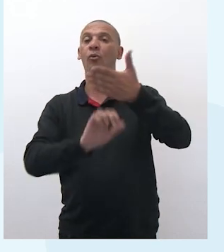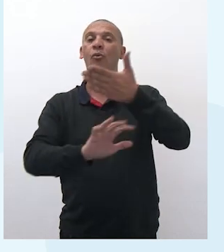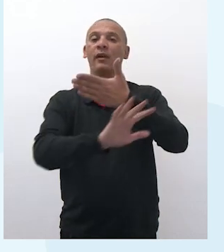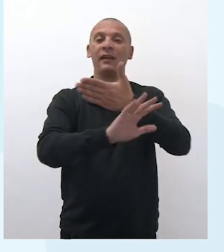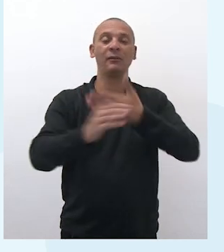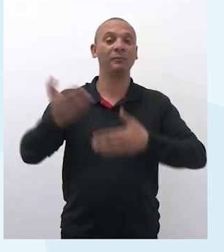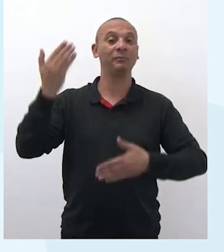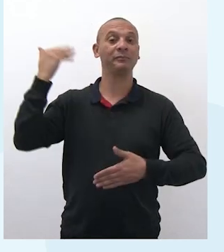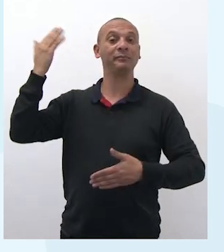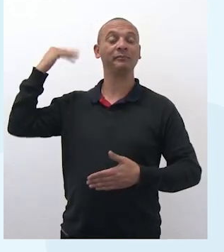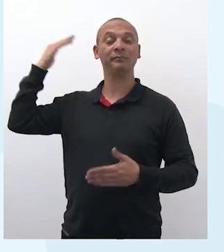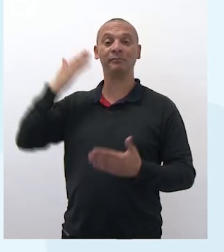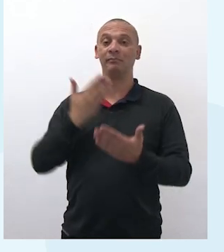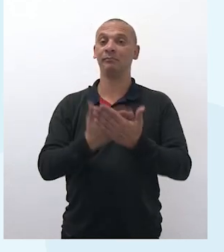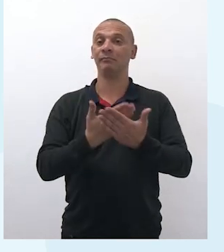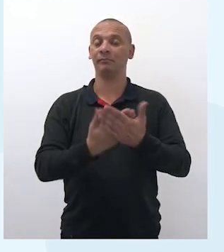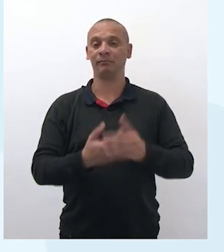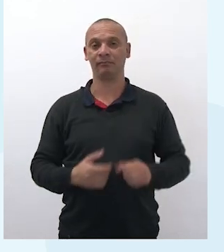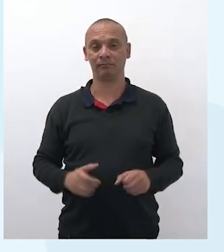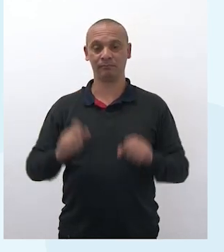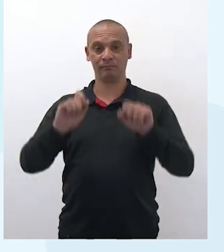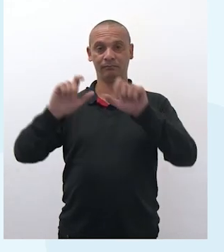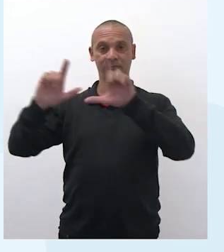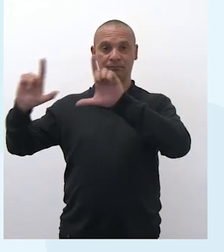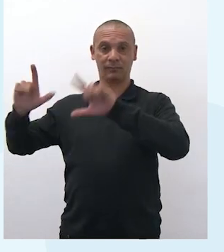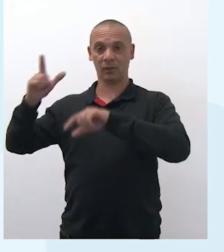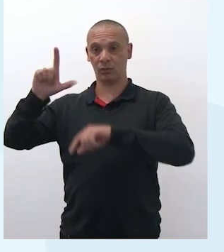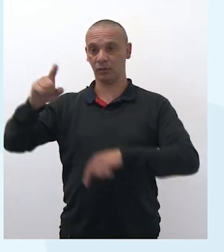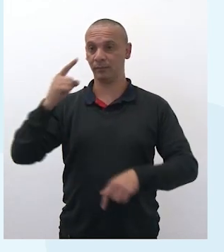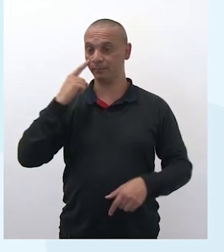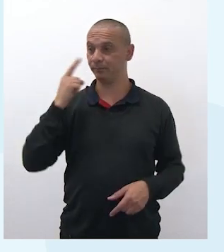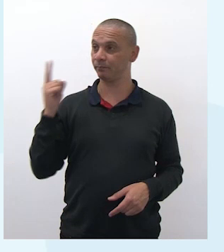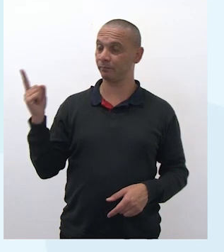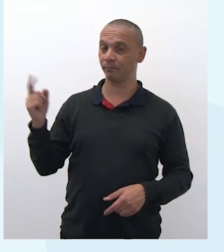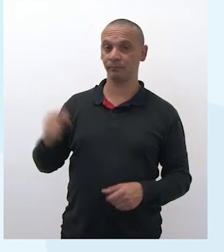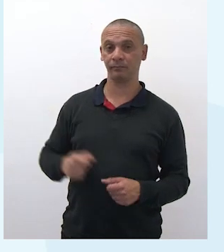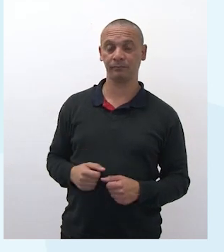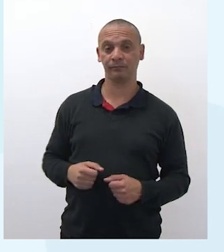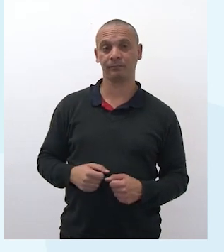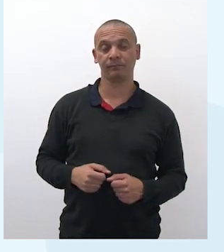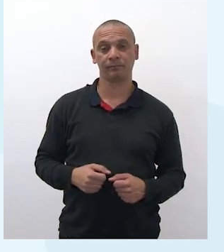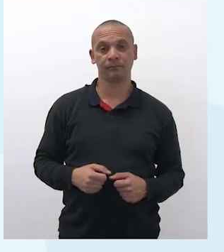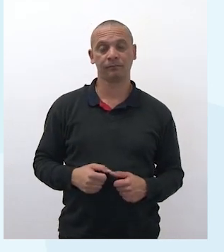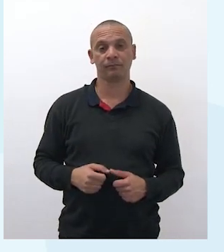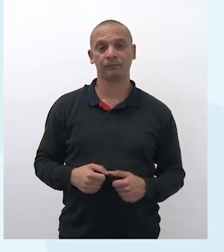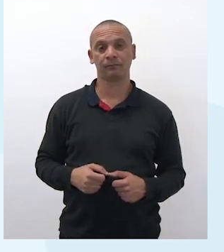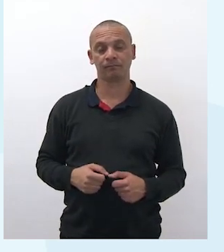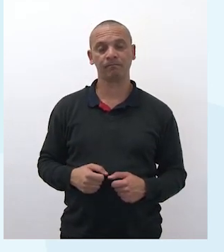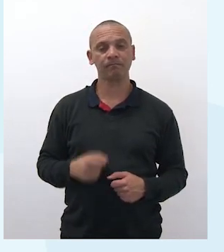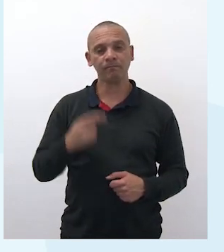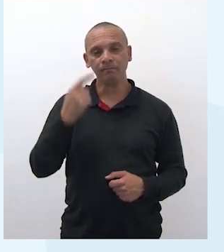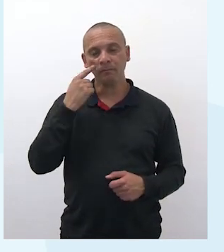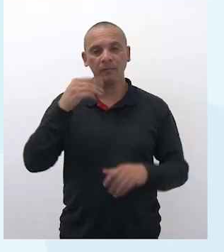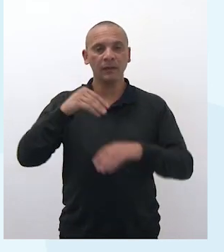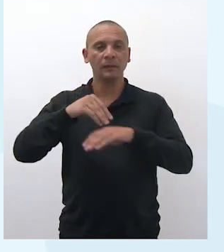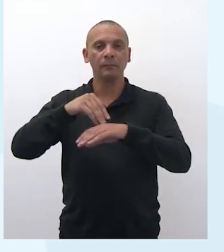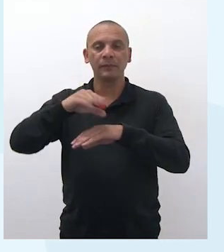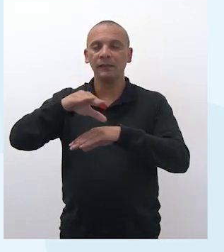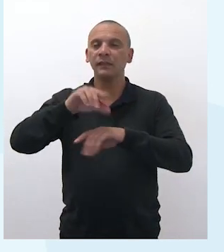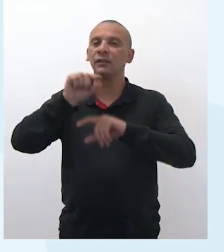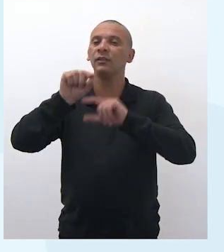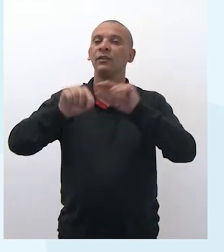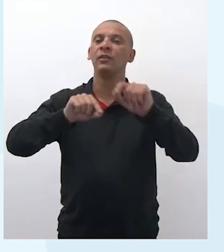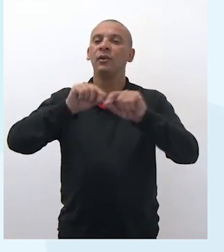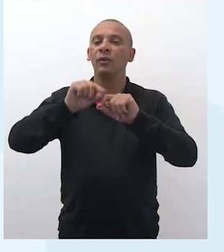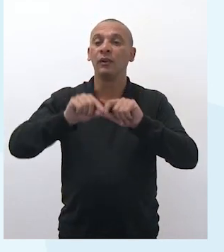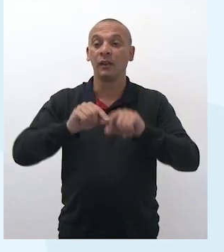época. No slide 6, eu peço para o Guilherme passar, vamos ler uma mensagem